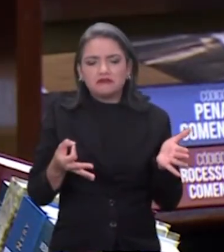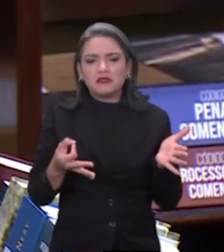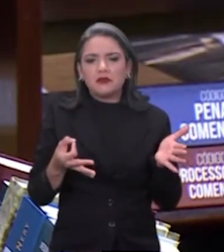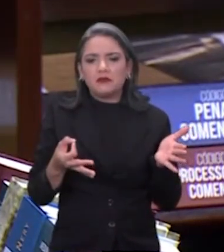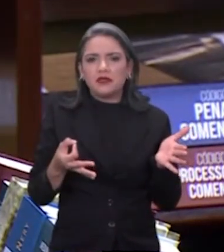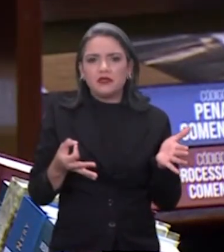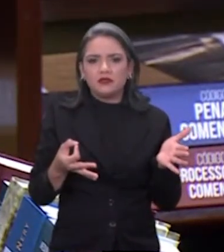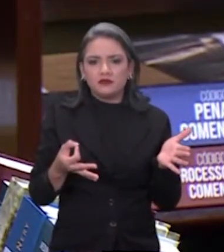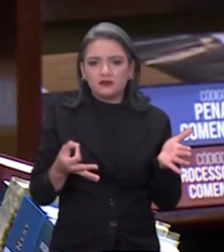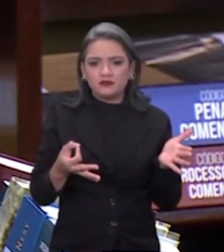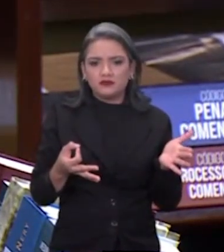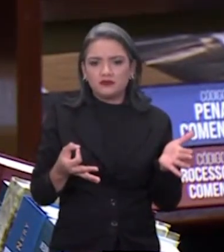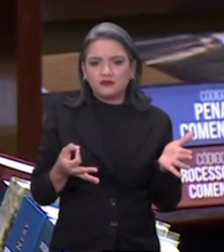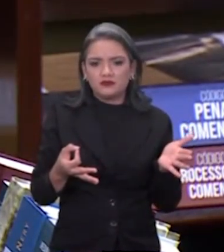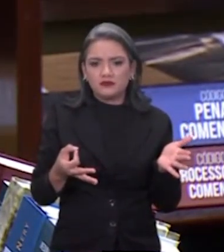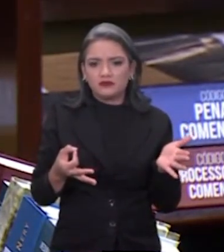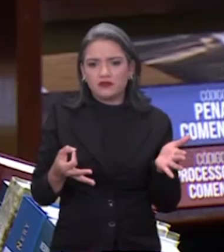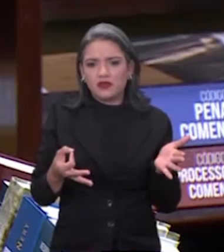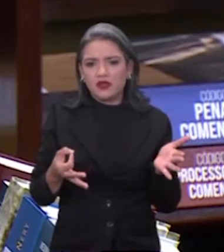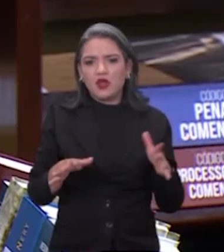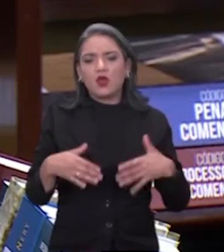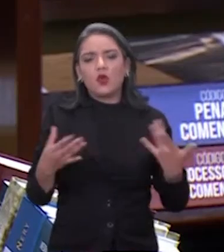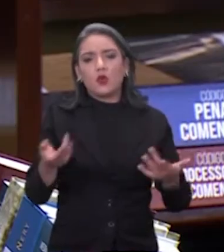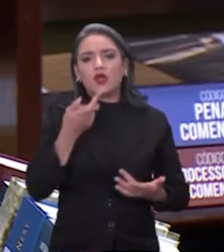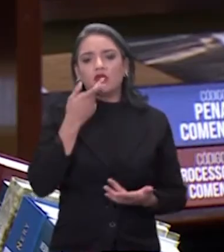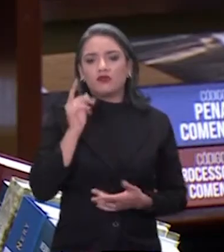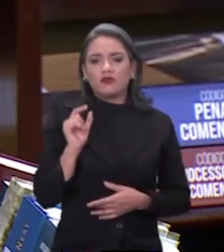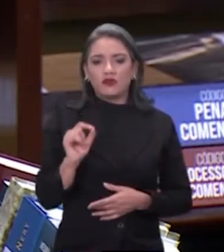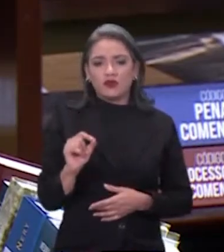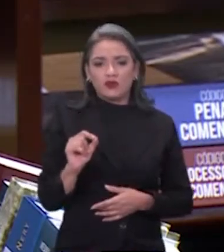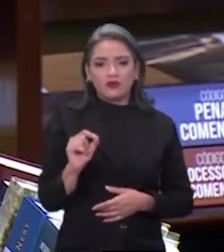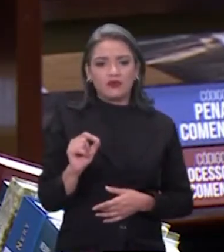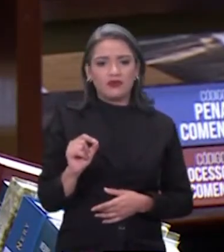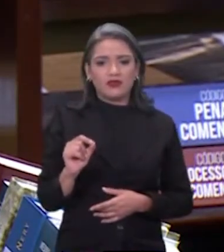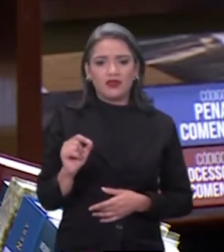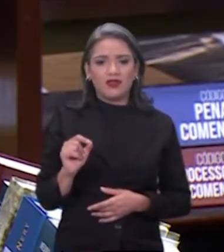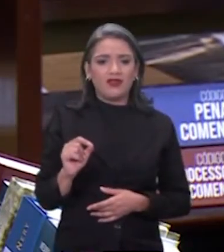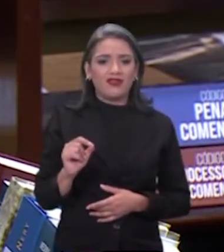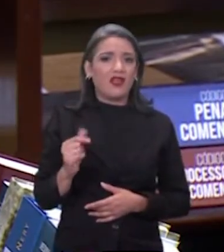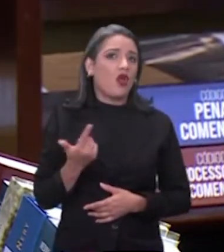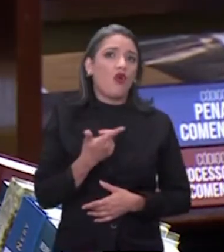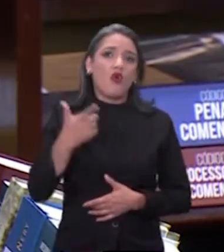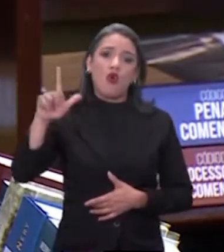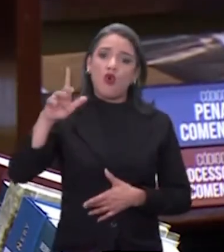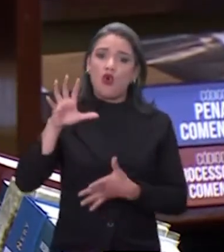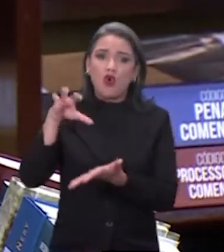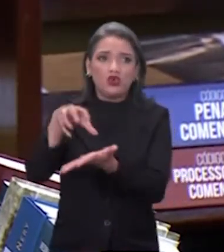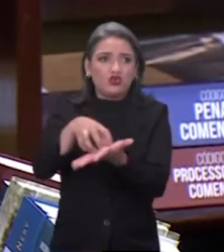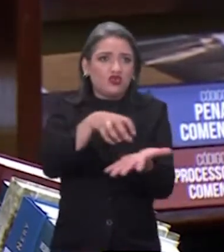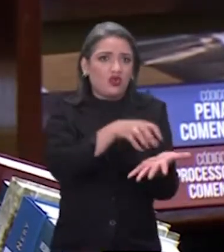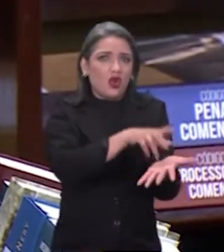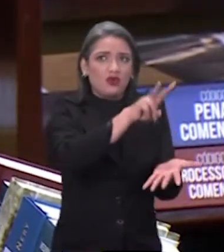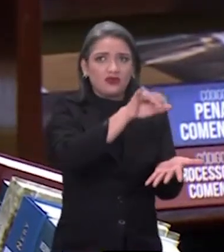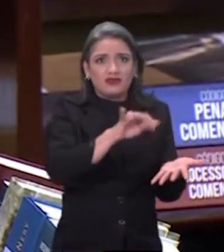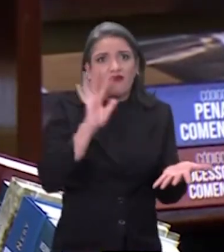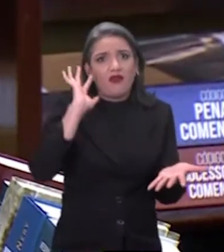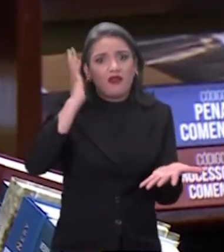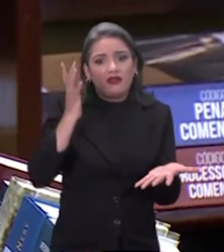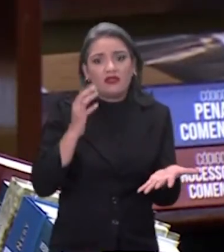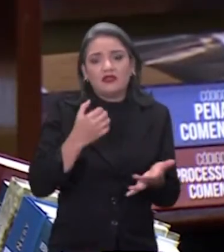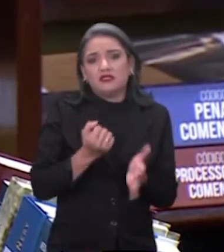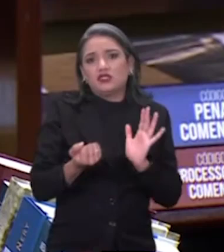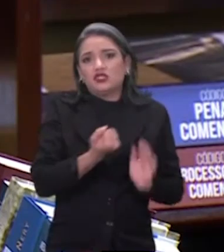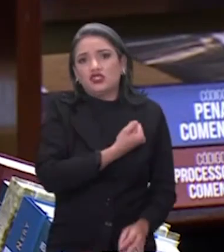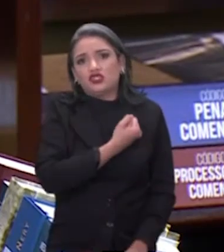assentar que não há, que são outros órgãos que devem fixar essa gramatura e essa gramagem.